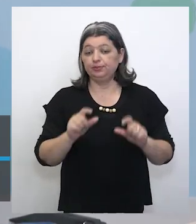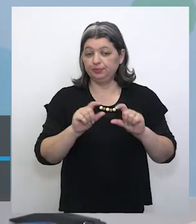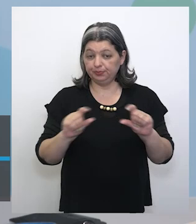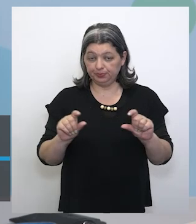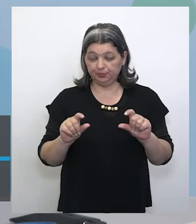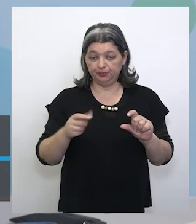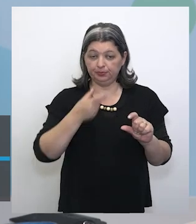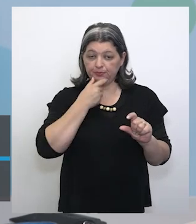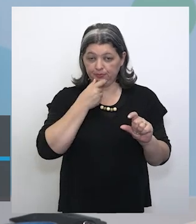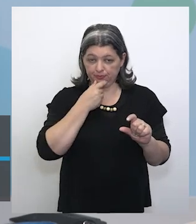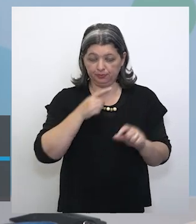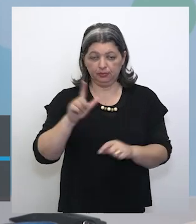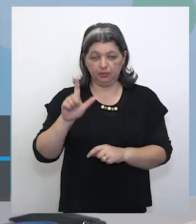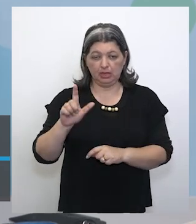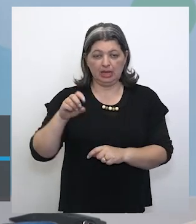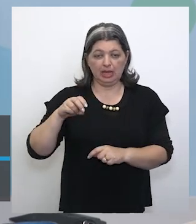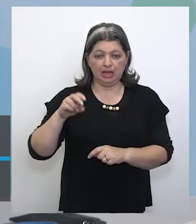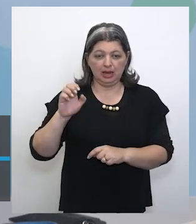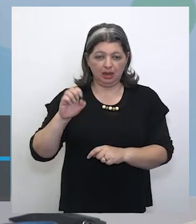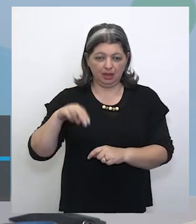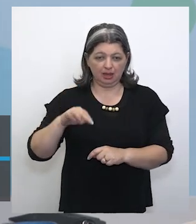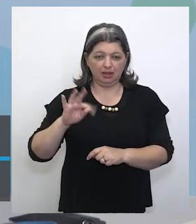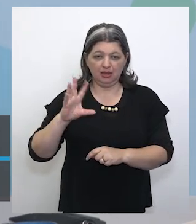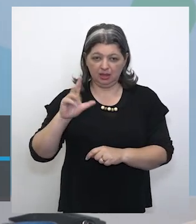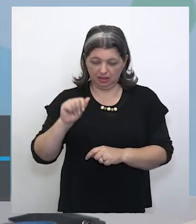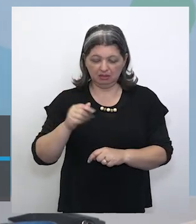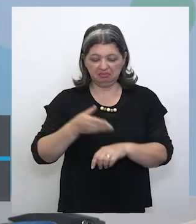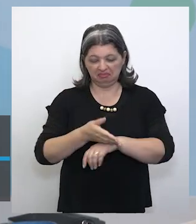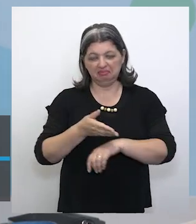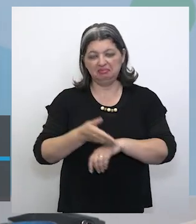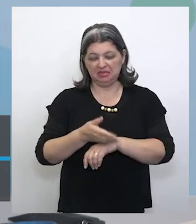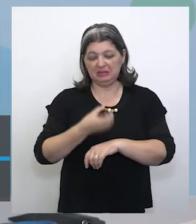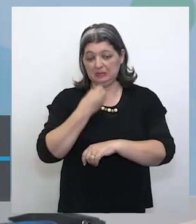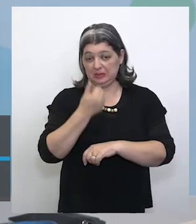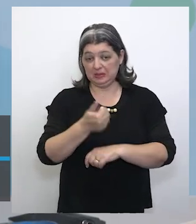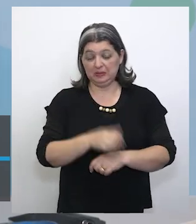A Prolenita está participando bastante. Were.